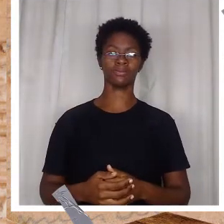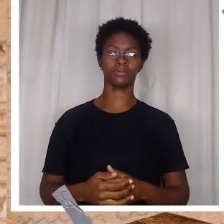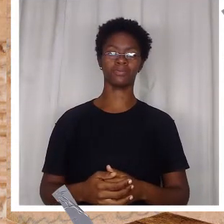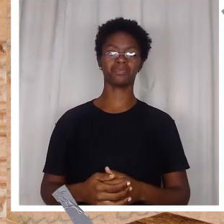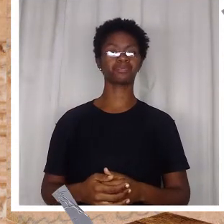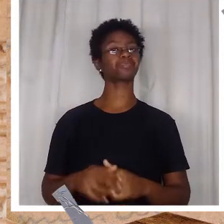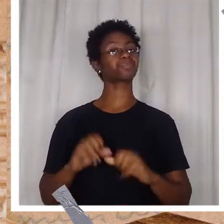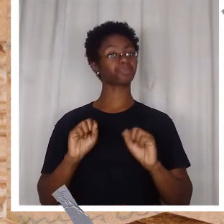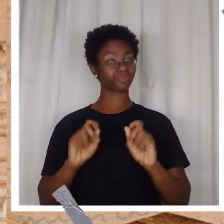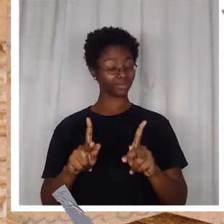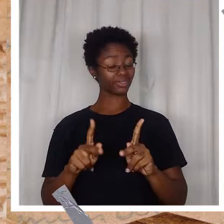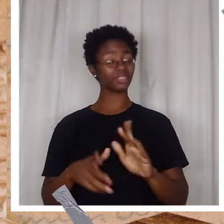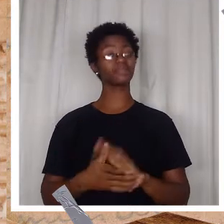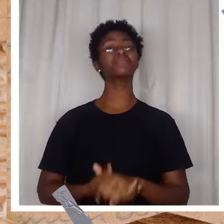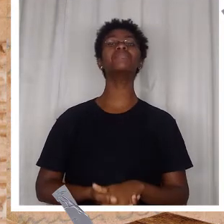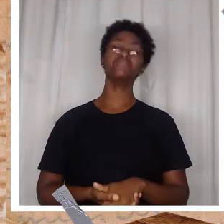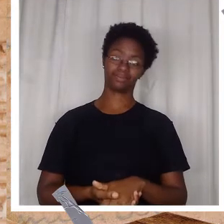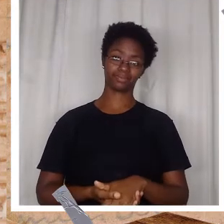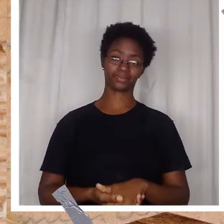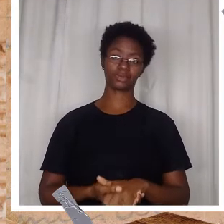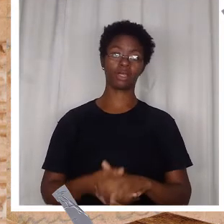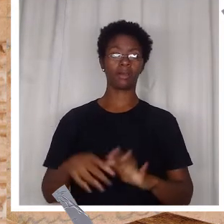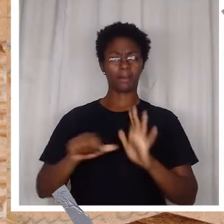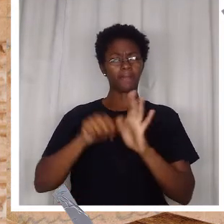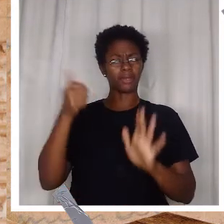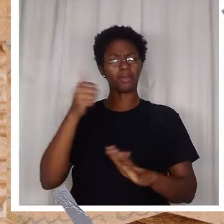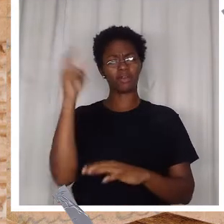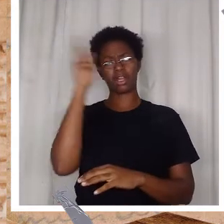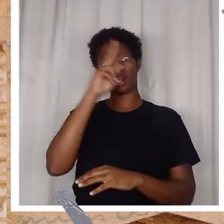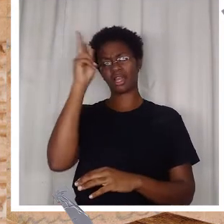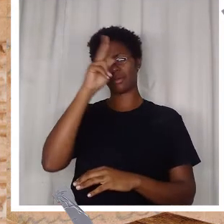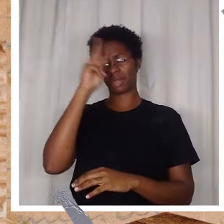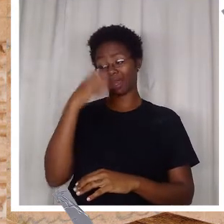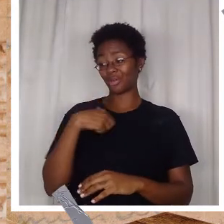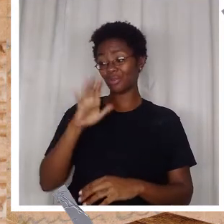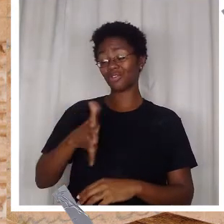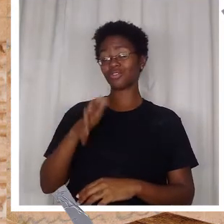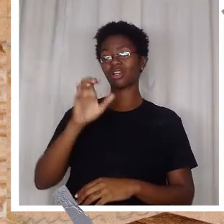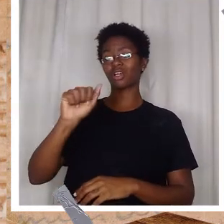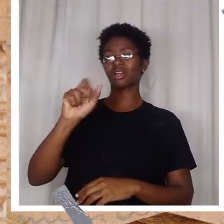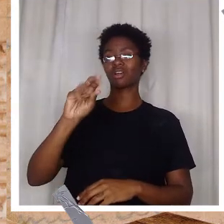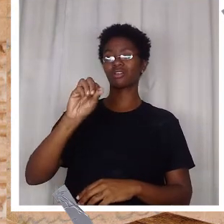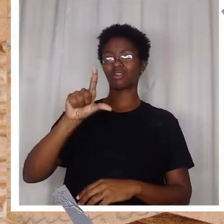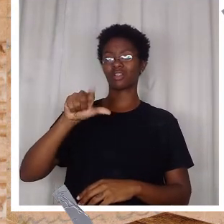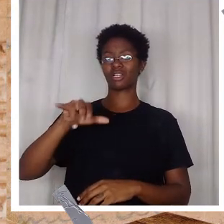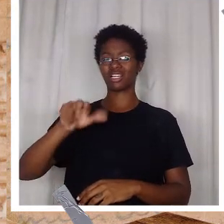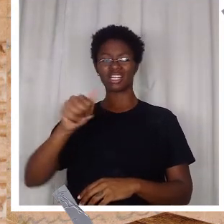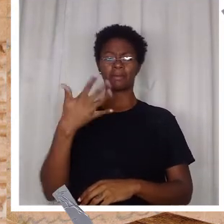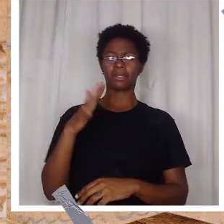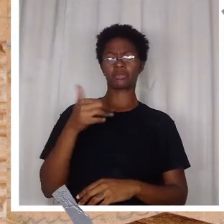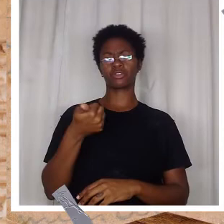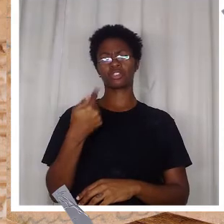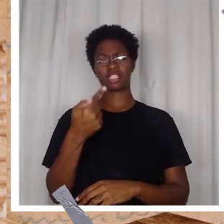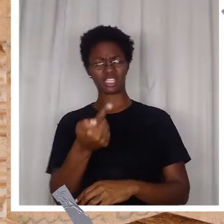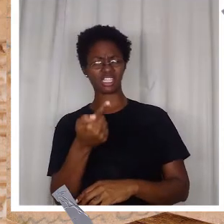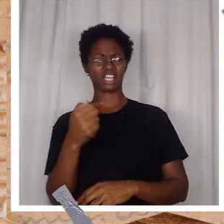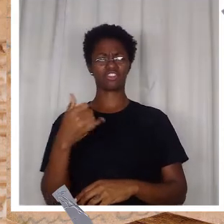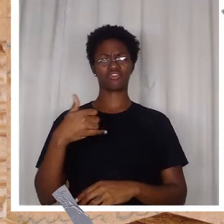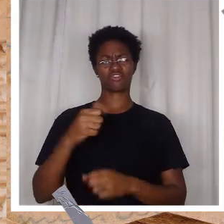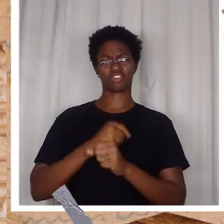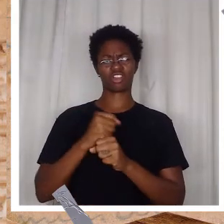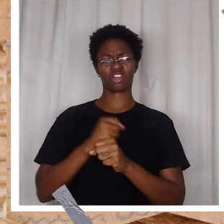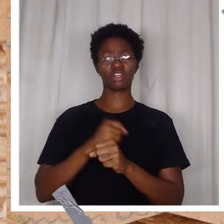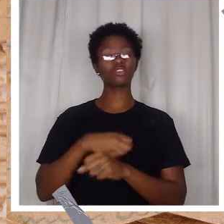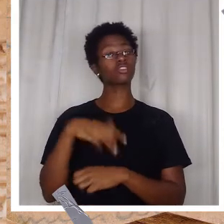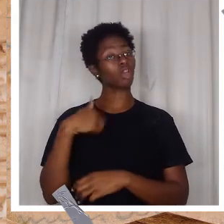Sim. Primeiro, vale lembrar, eu, como já estou fazendo Carolina há quase 16, 17 anos, já fiz várias